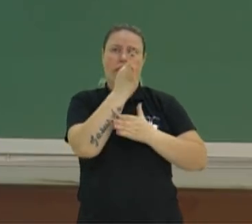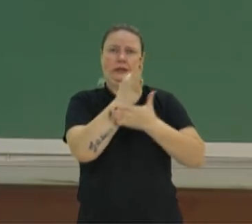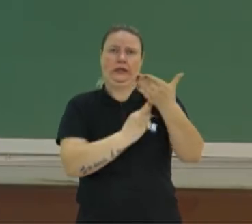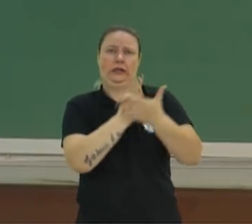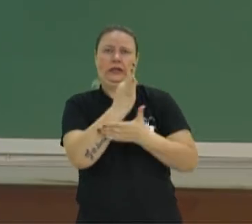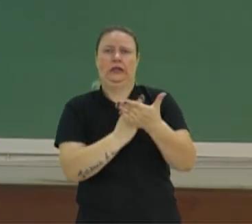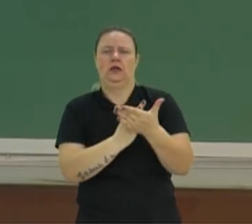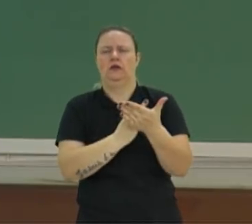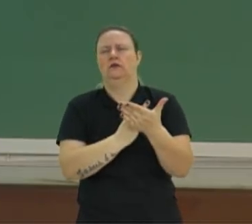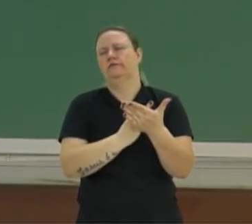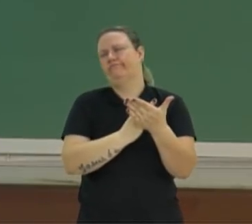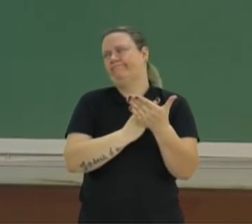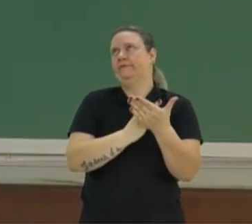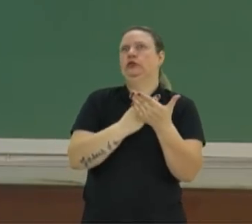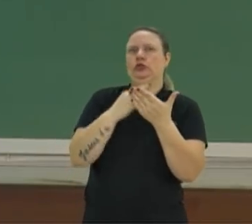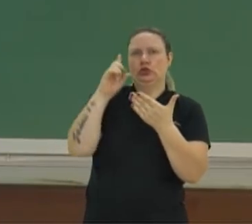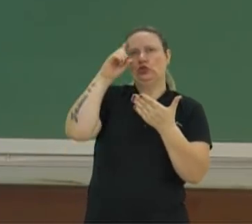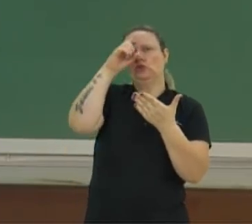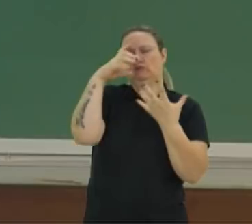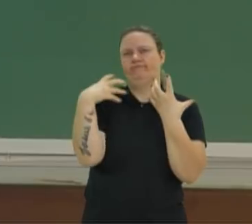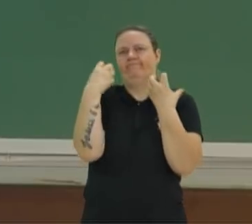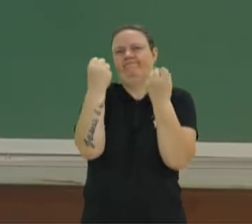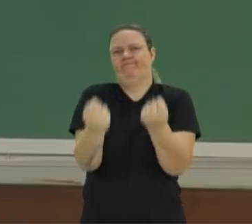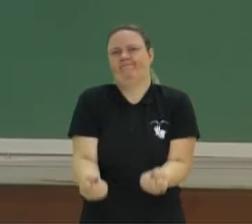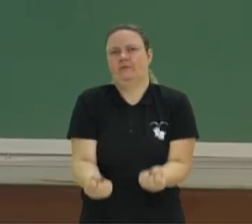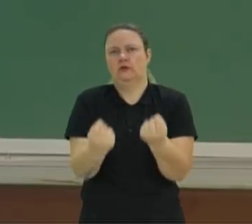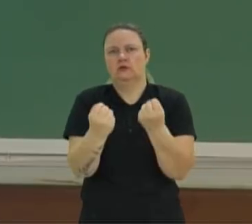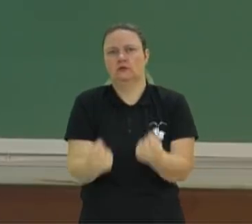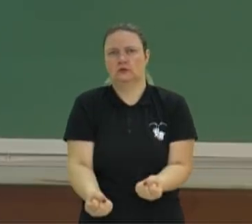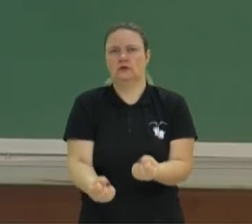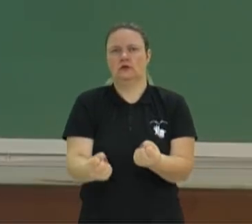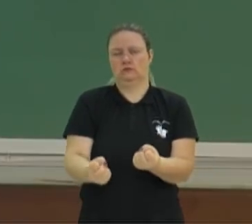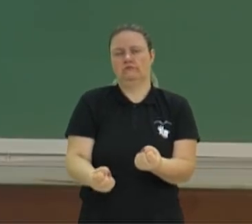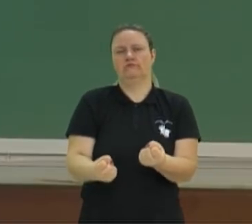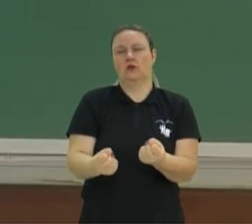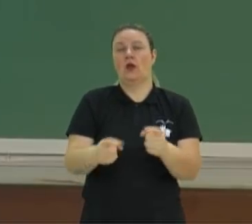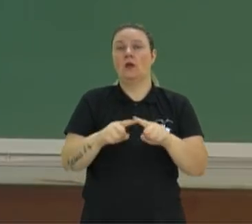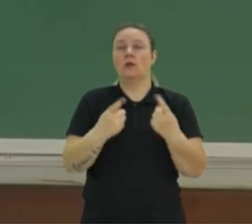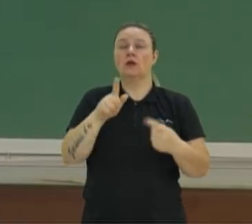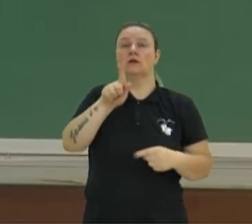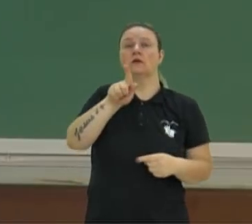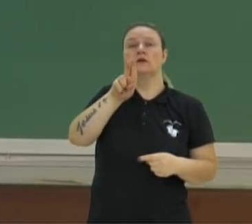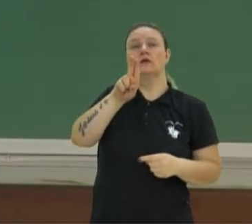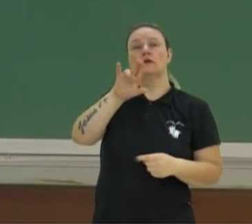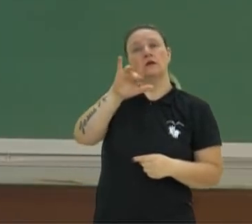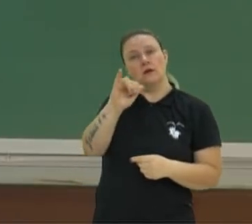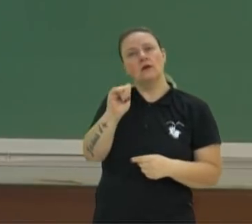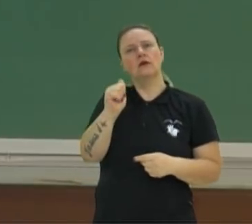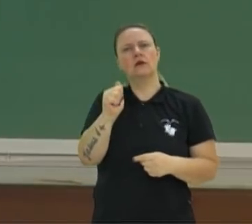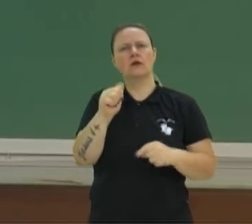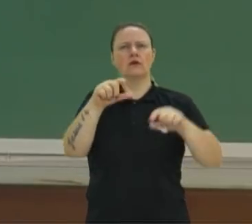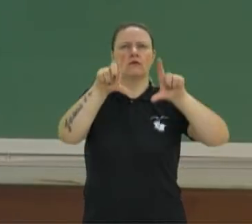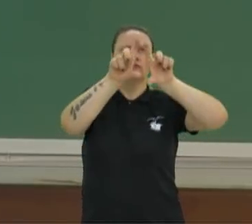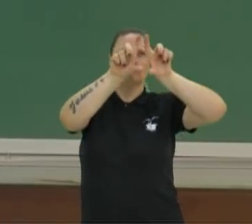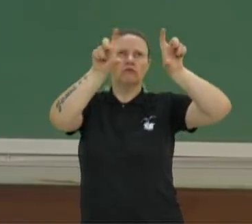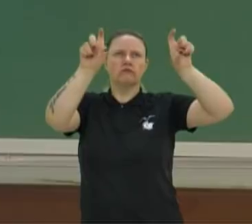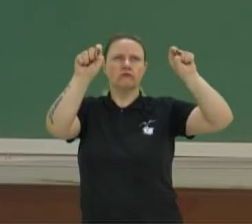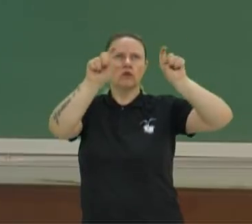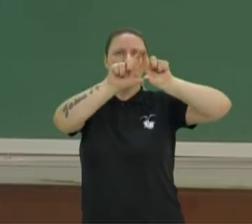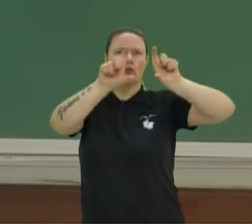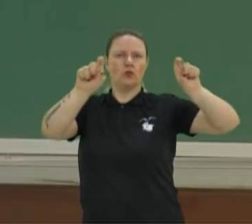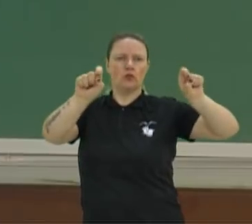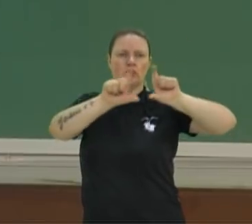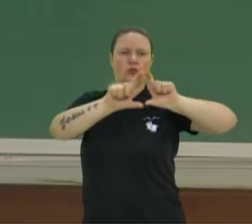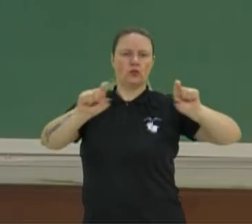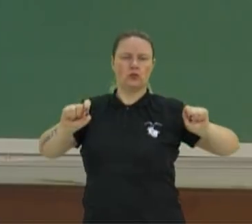leitura mais pesada para o leitor trabalhar o passo a passo. Já no guia ficou distribuído ali em tópicos, uma maneira bem